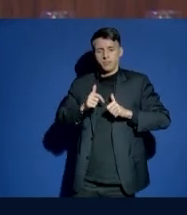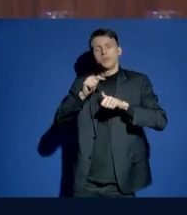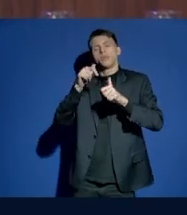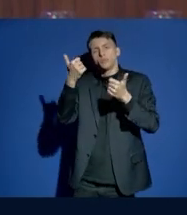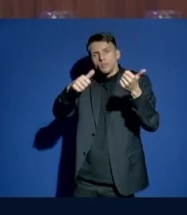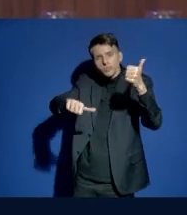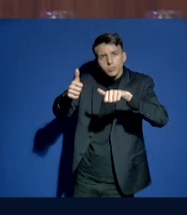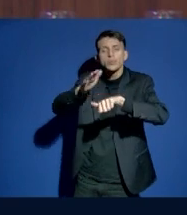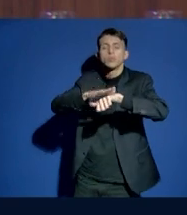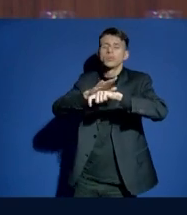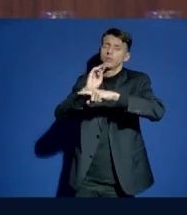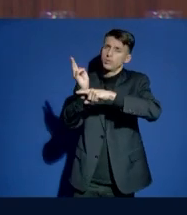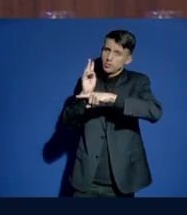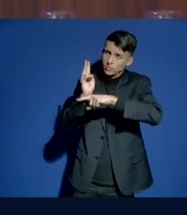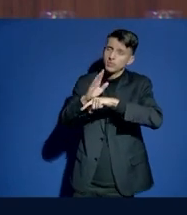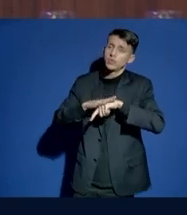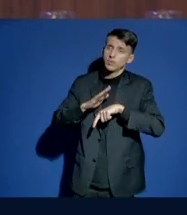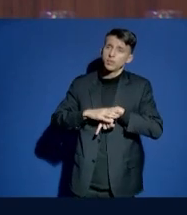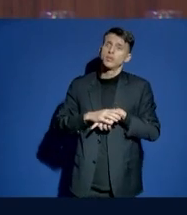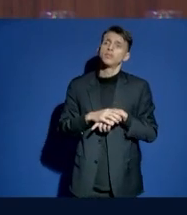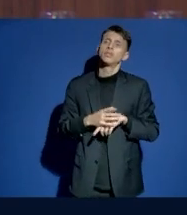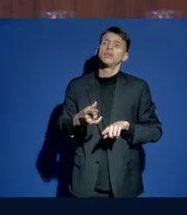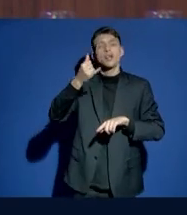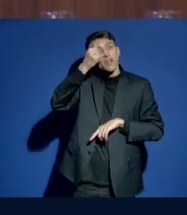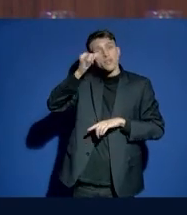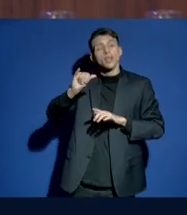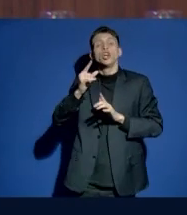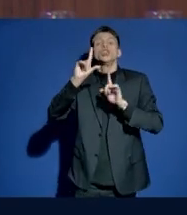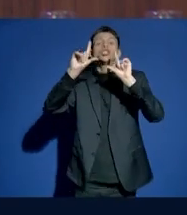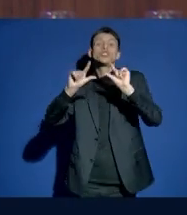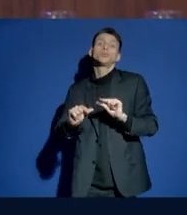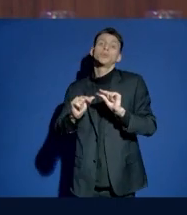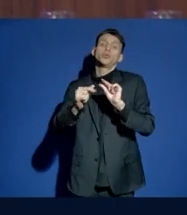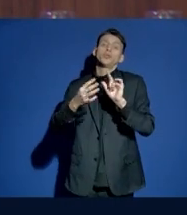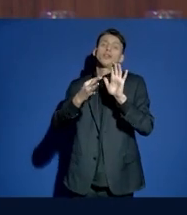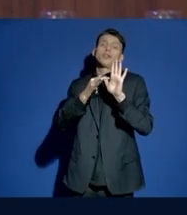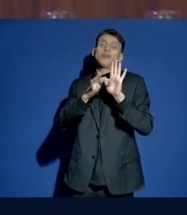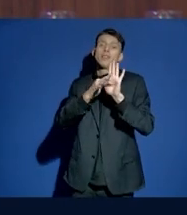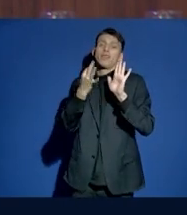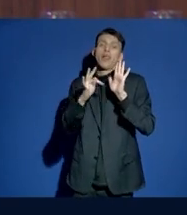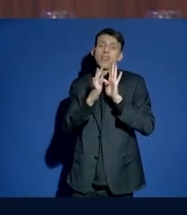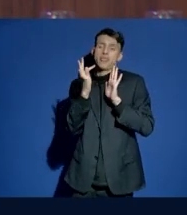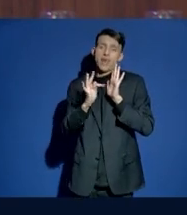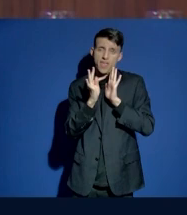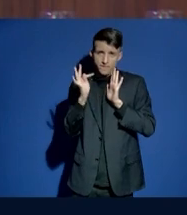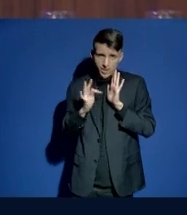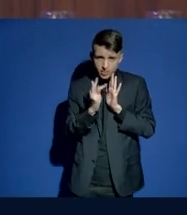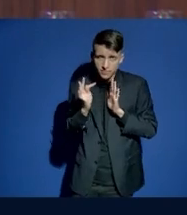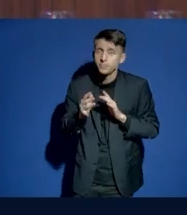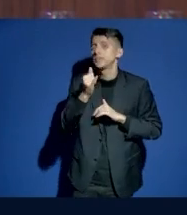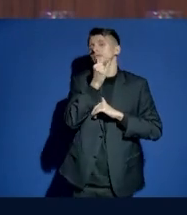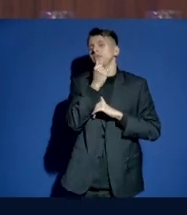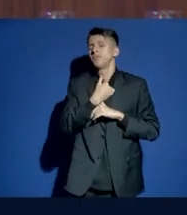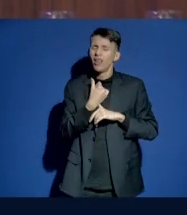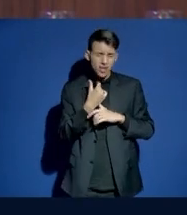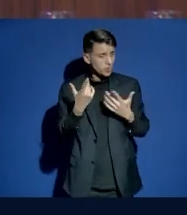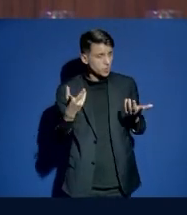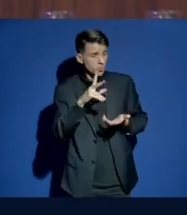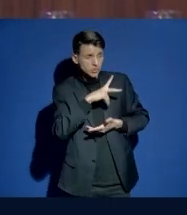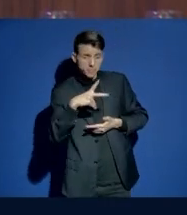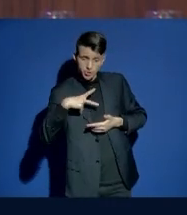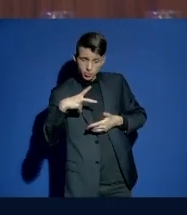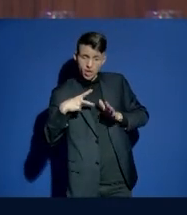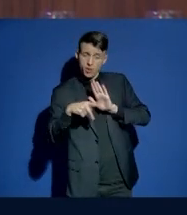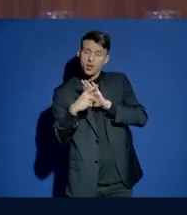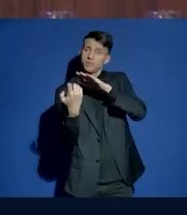estabelecido no Marketing de saneamento Com redução de tarifa que é o mais interessante que o grande medo que se coloca Puxa mas vai privatizar a minha água vai ficar